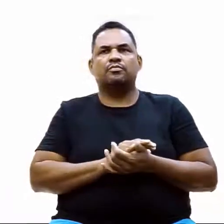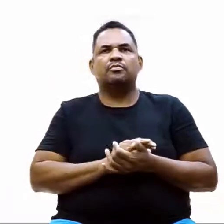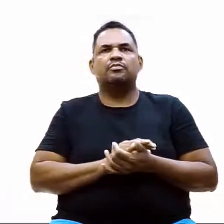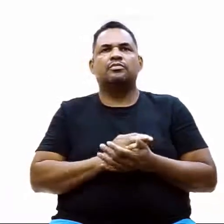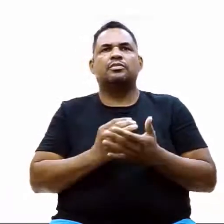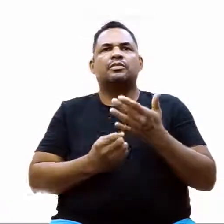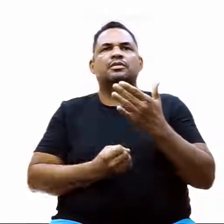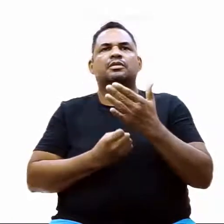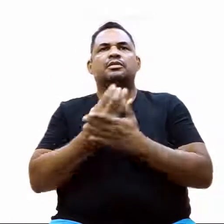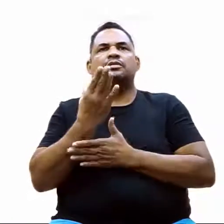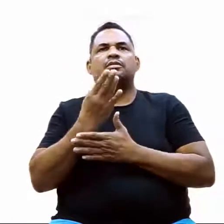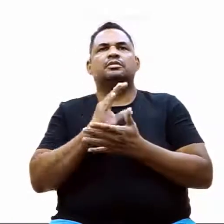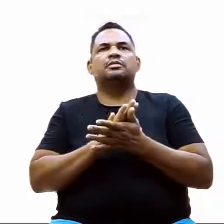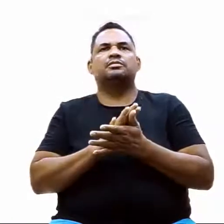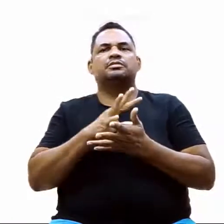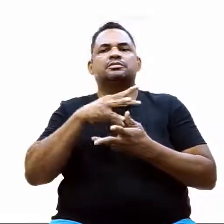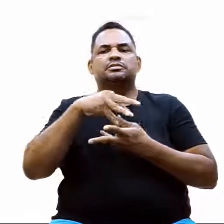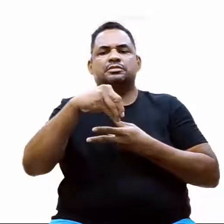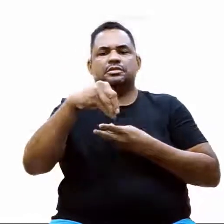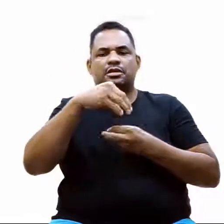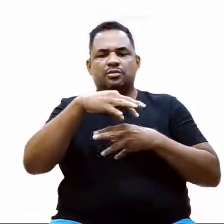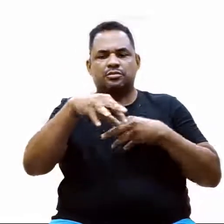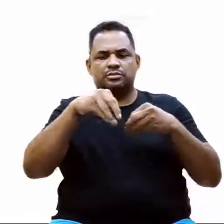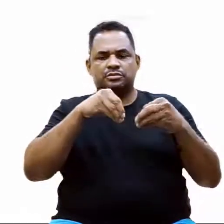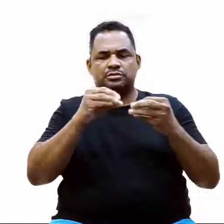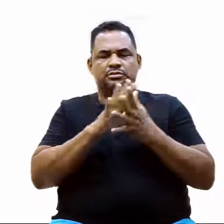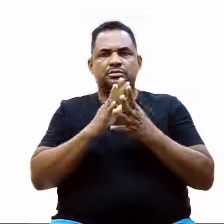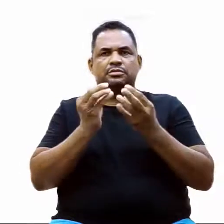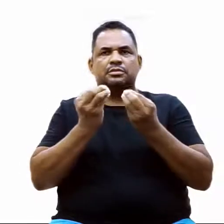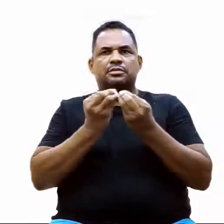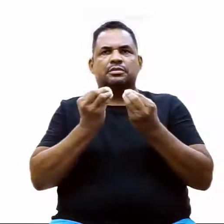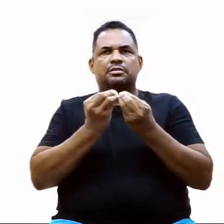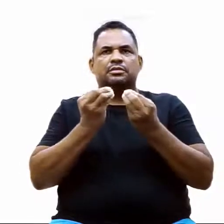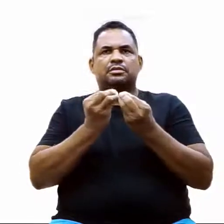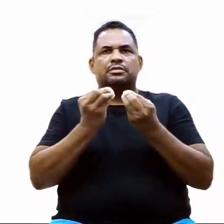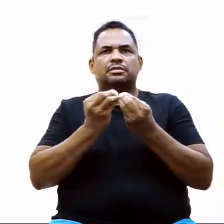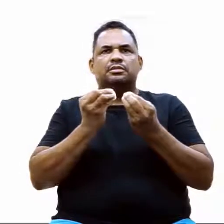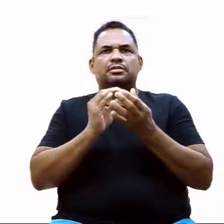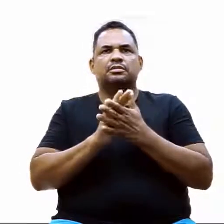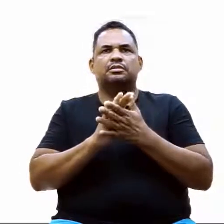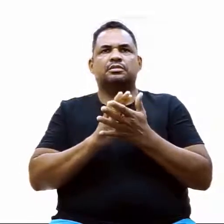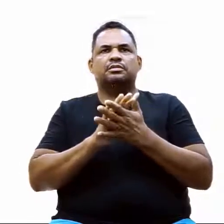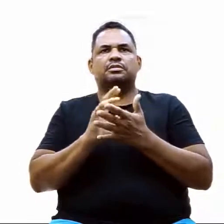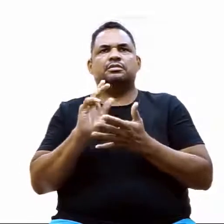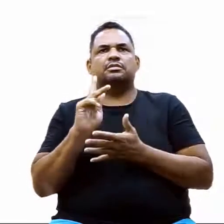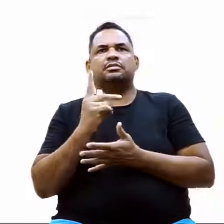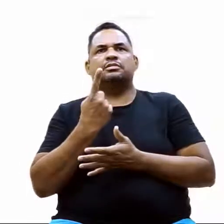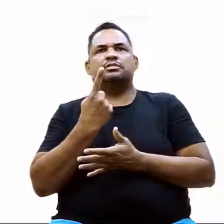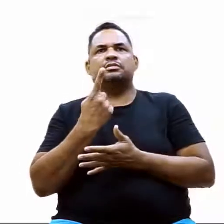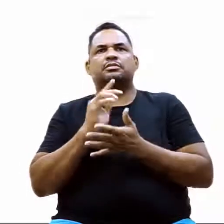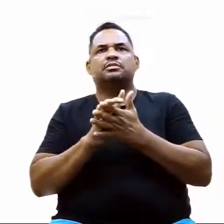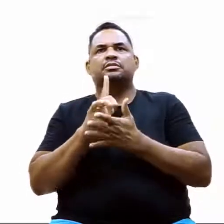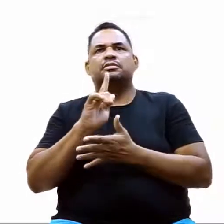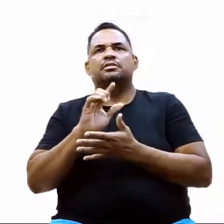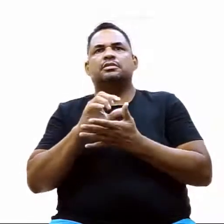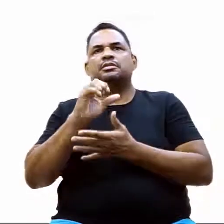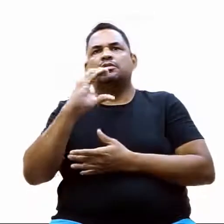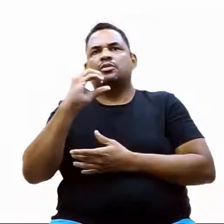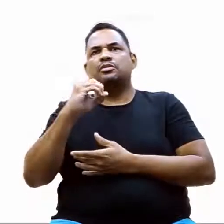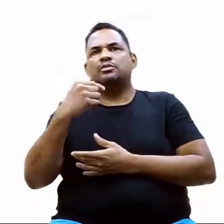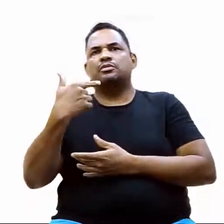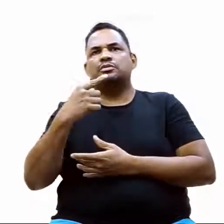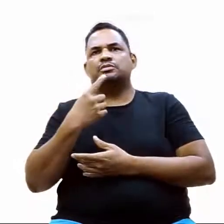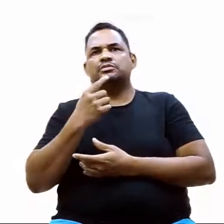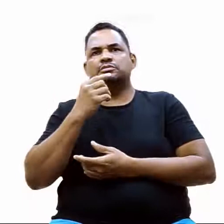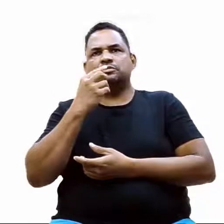obteve-se a decomposição dessa molécula em hidrogênio 1 grama, oxigênio 8 gramas. Quer dizer, a